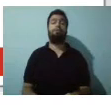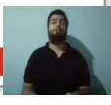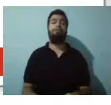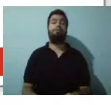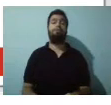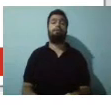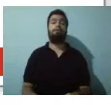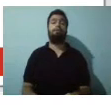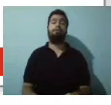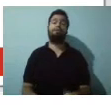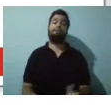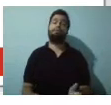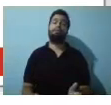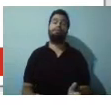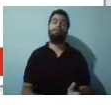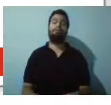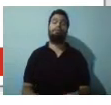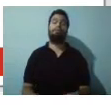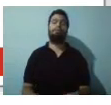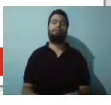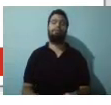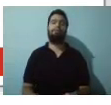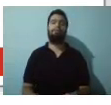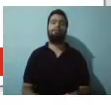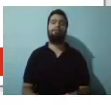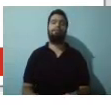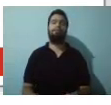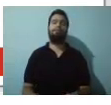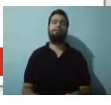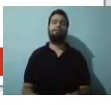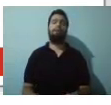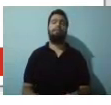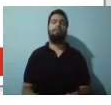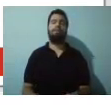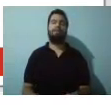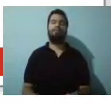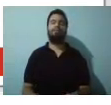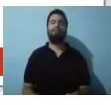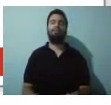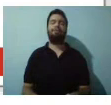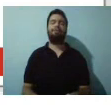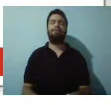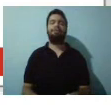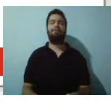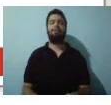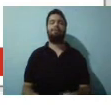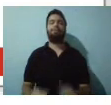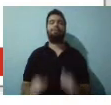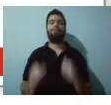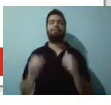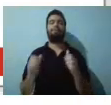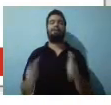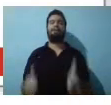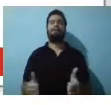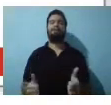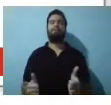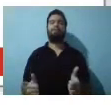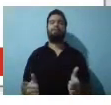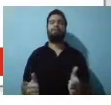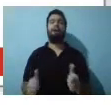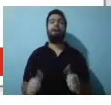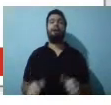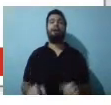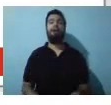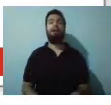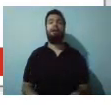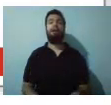antes da prova, né? Basicamente a última aula do ano também, tá bom? Fiquem com Deus e até a